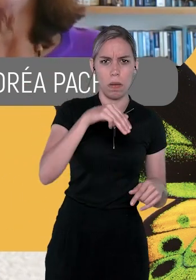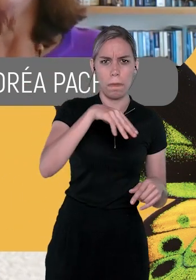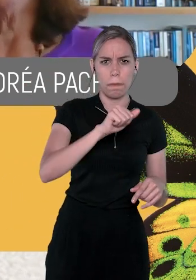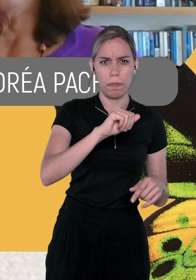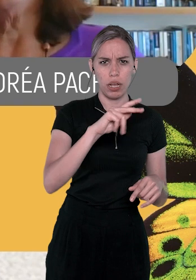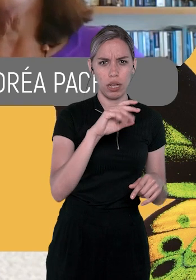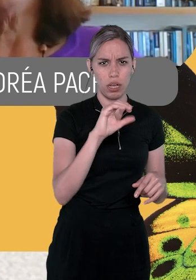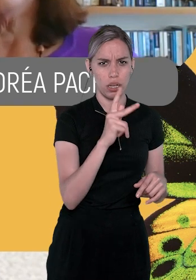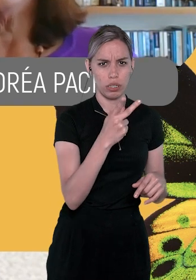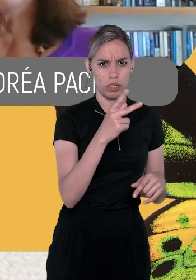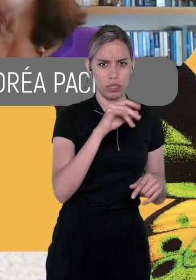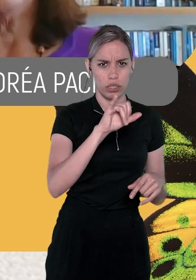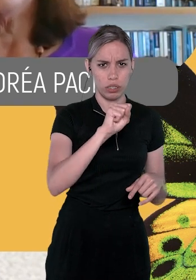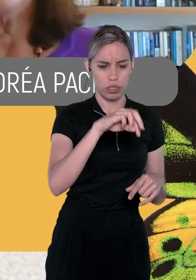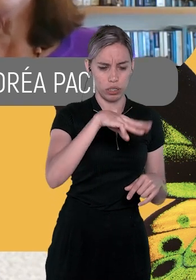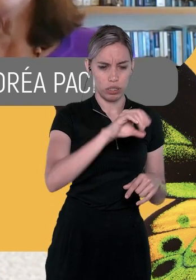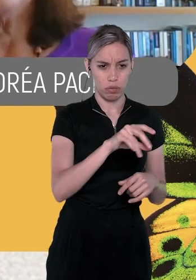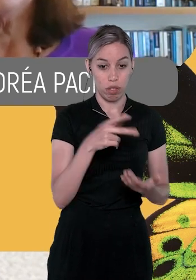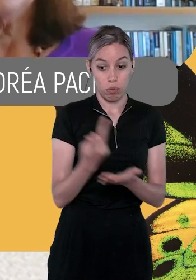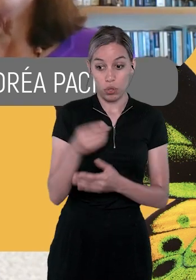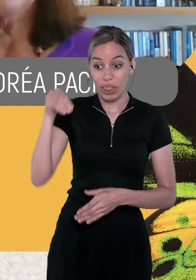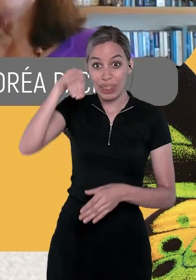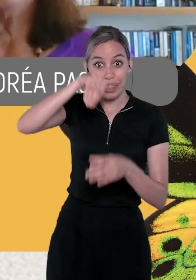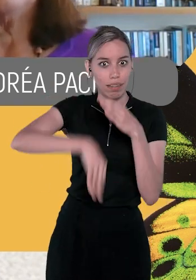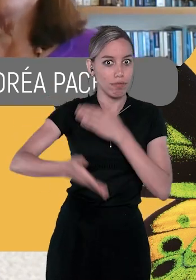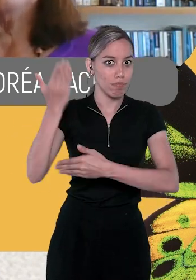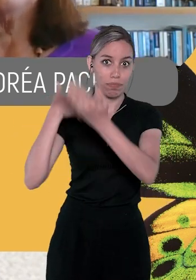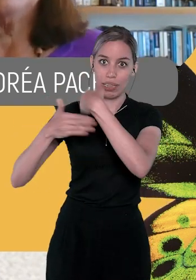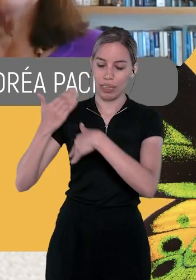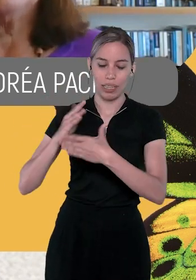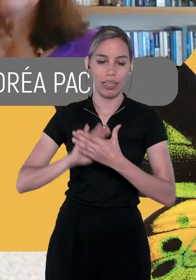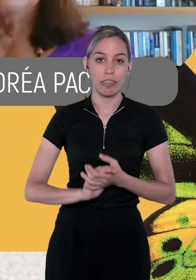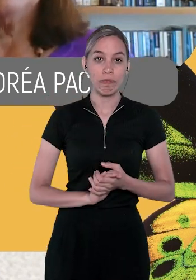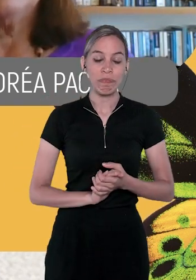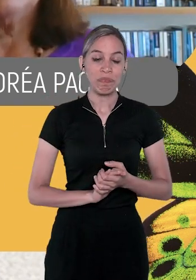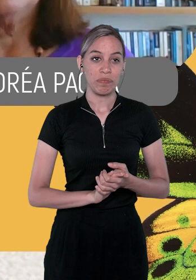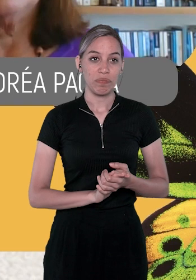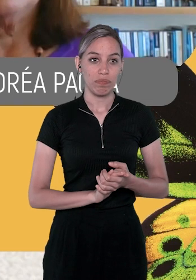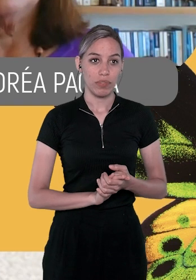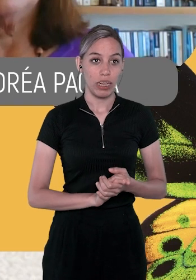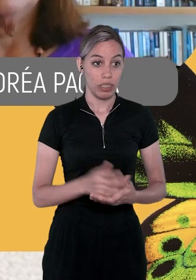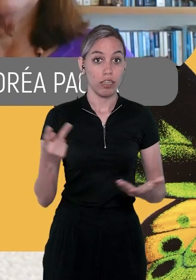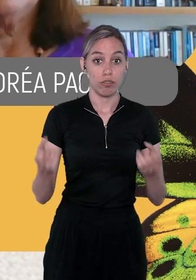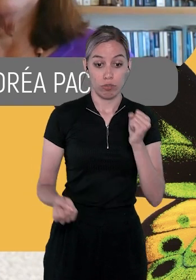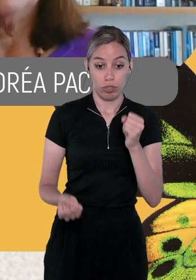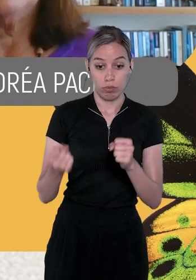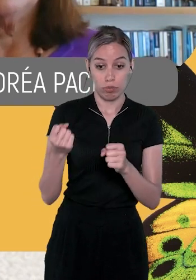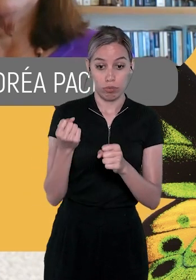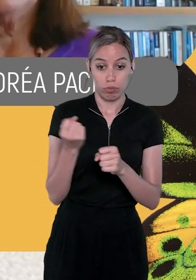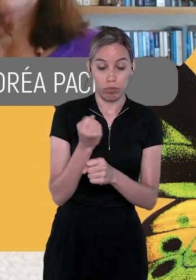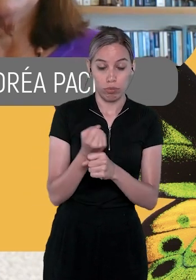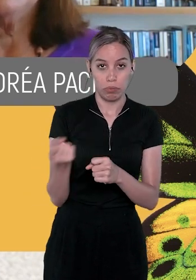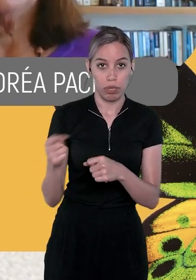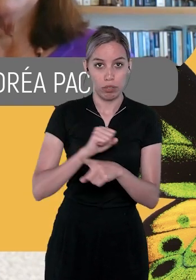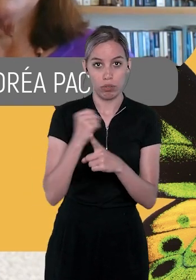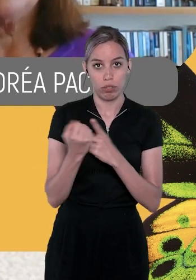Grande, né? E se constrói assim o resto da sociedade. Então, esse é um tema permanente,